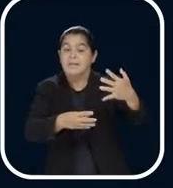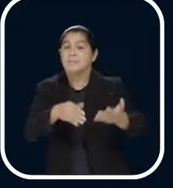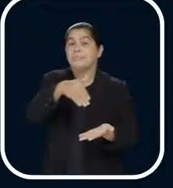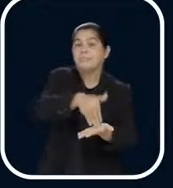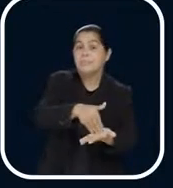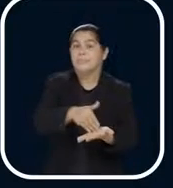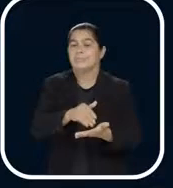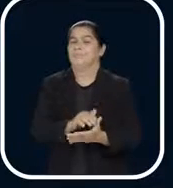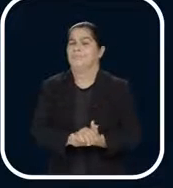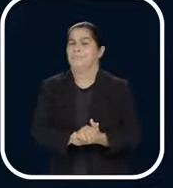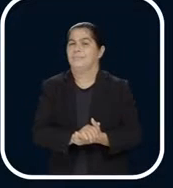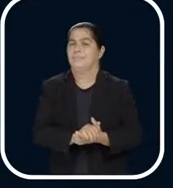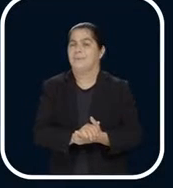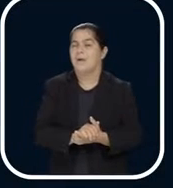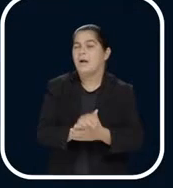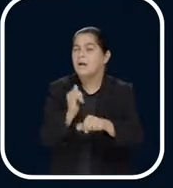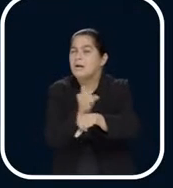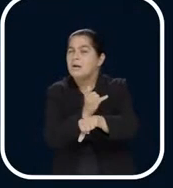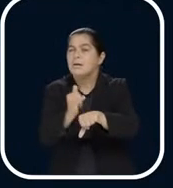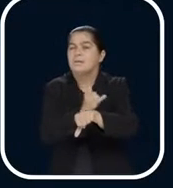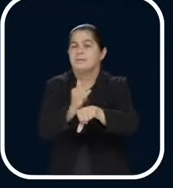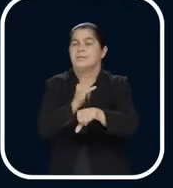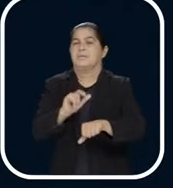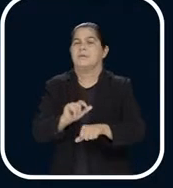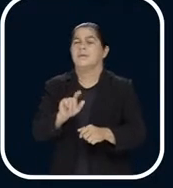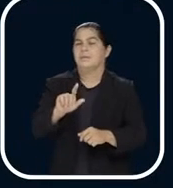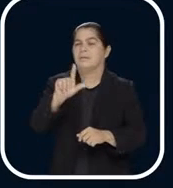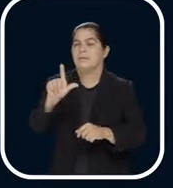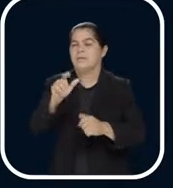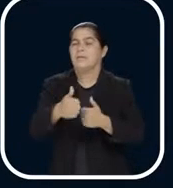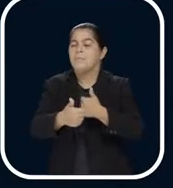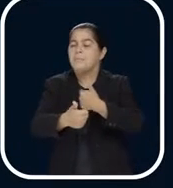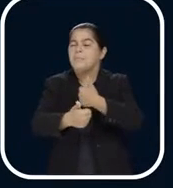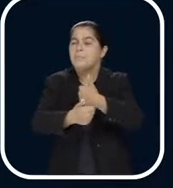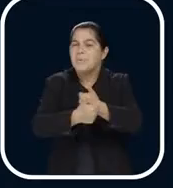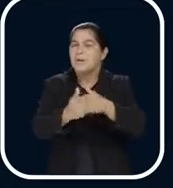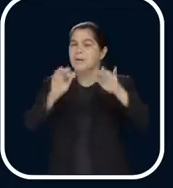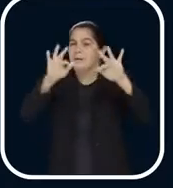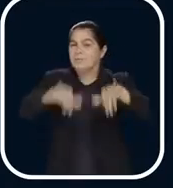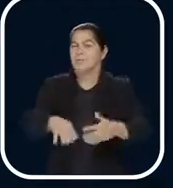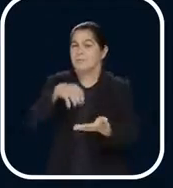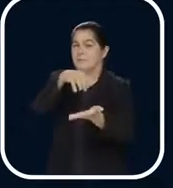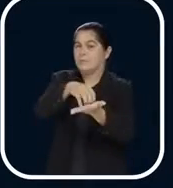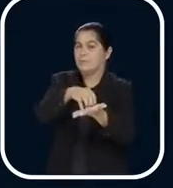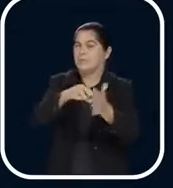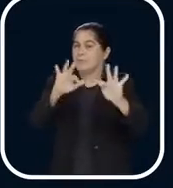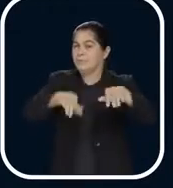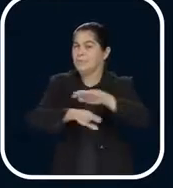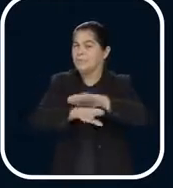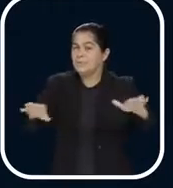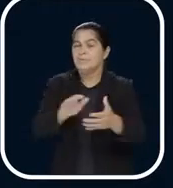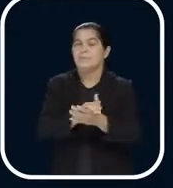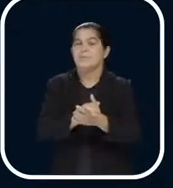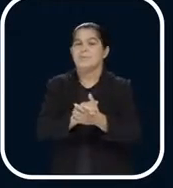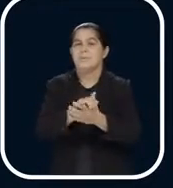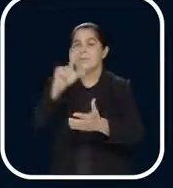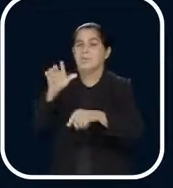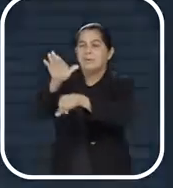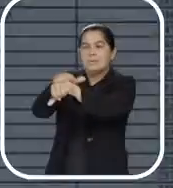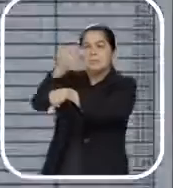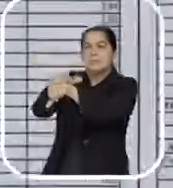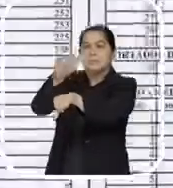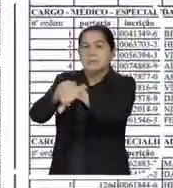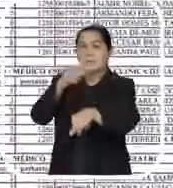33º lugar. Para poder contratá-la, às vésperas de terminar a validade do concurso, Cartacho chamou mais